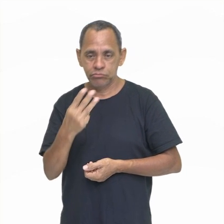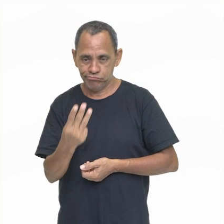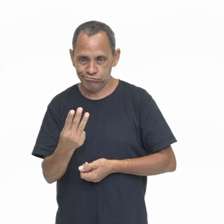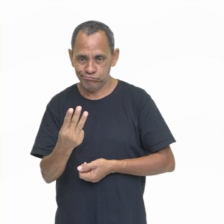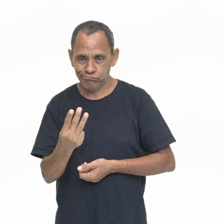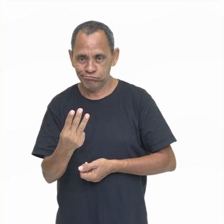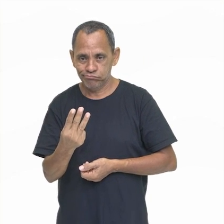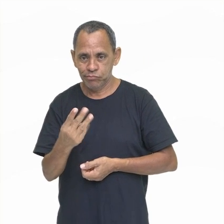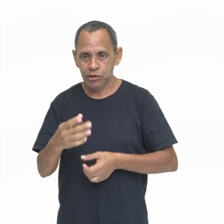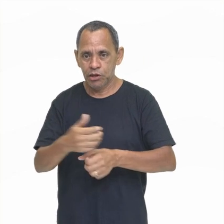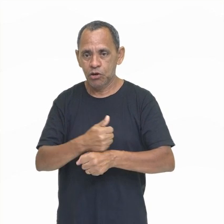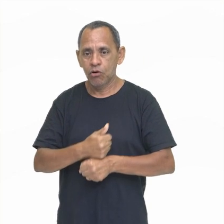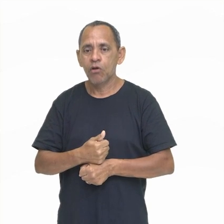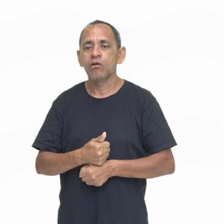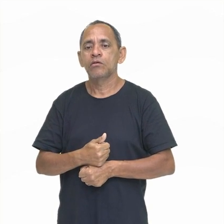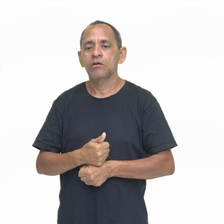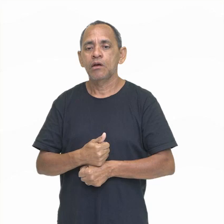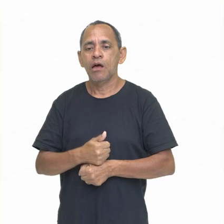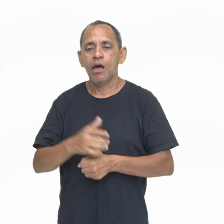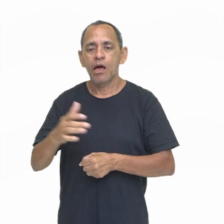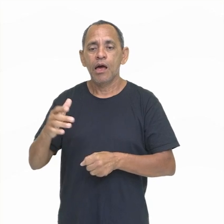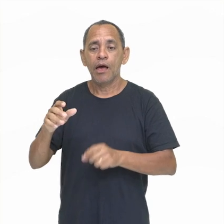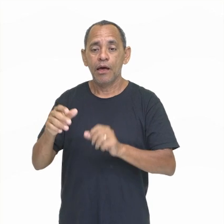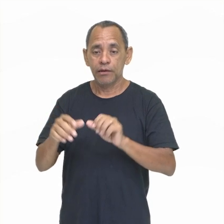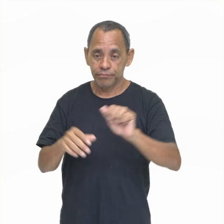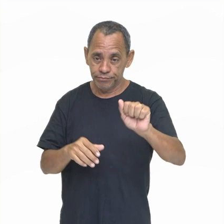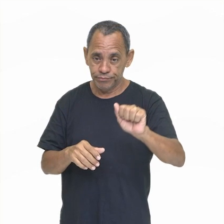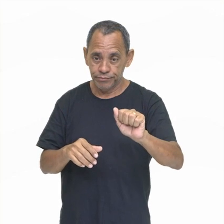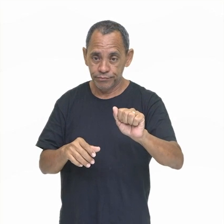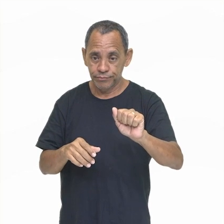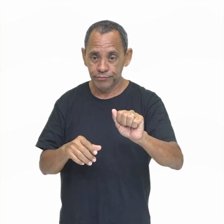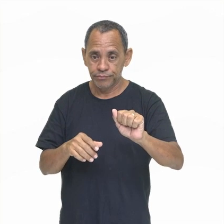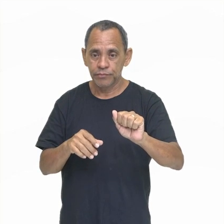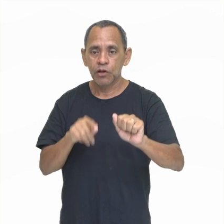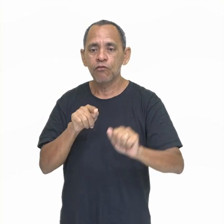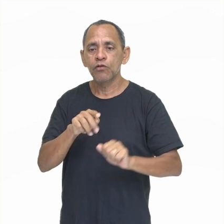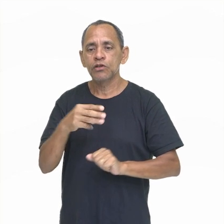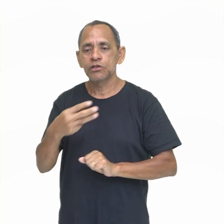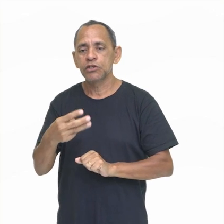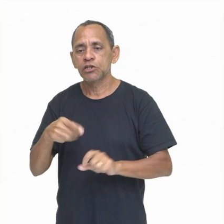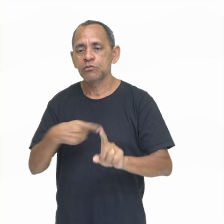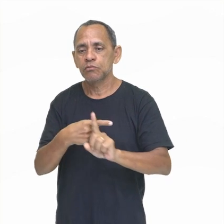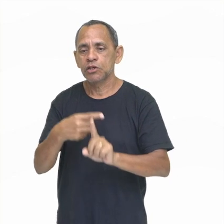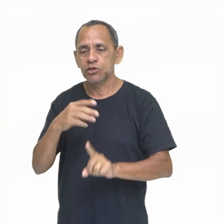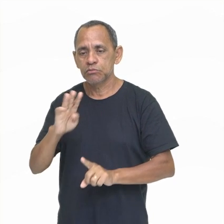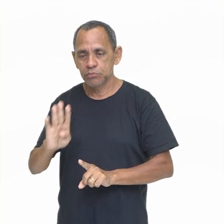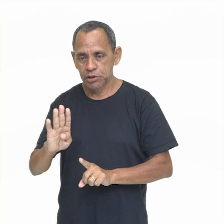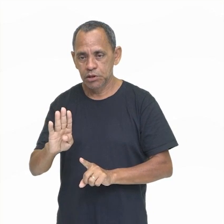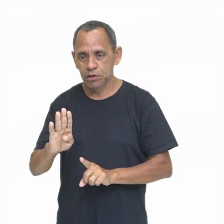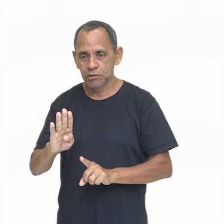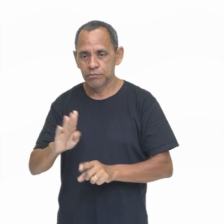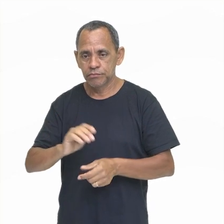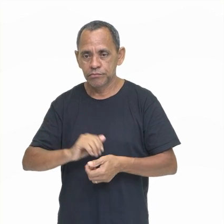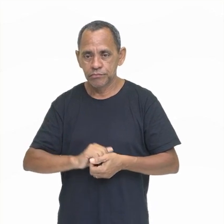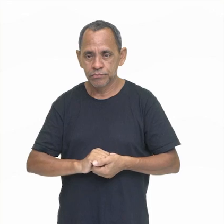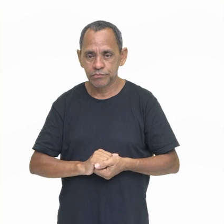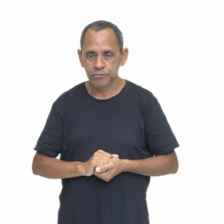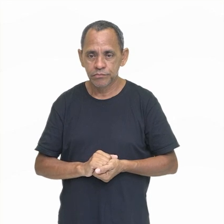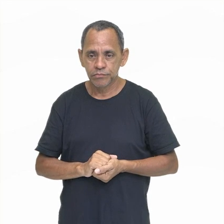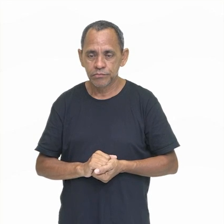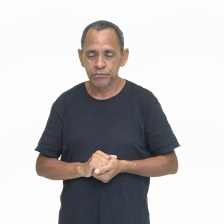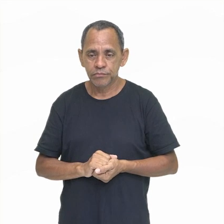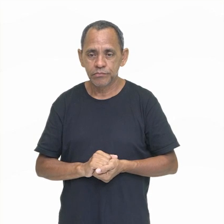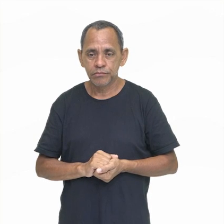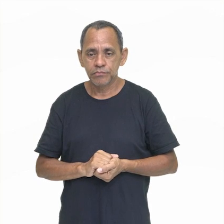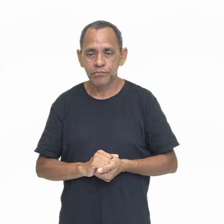de3 É iG a x 3 + B substituindo X por 3 só que ele também tá